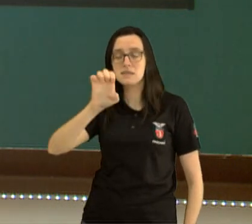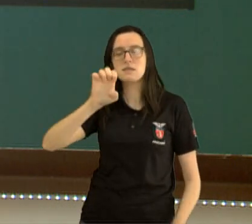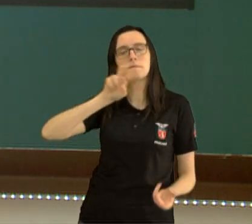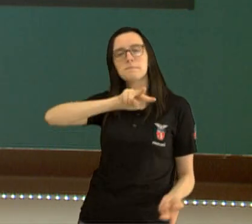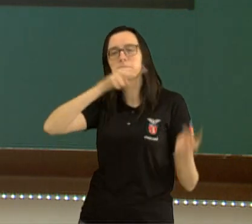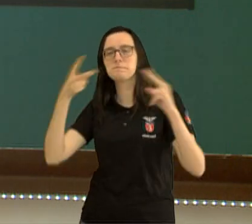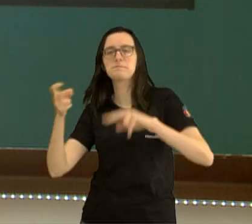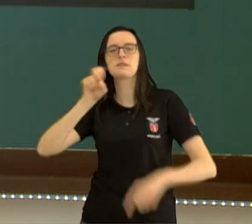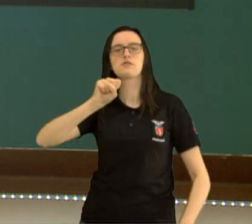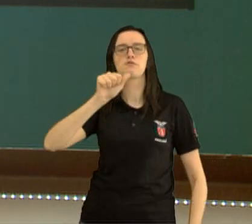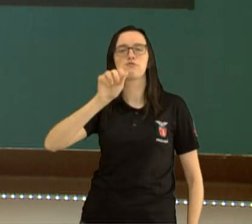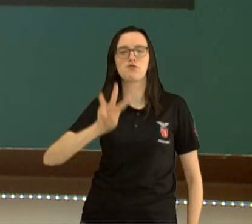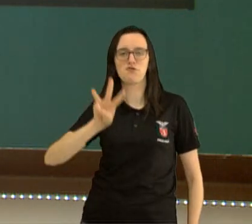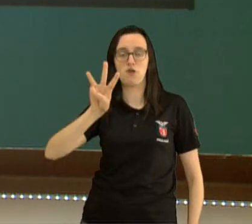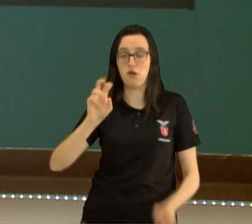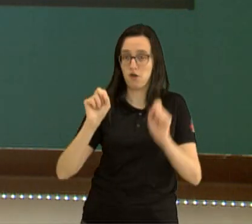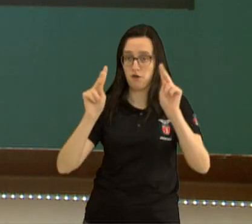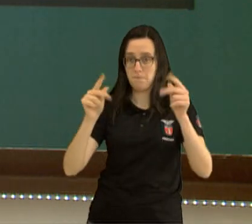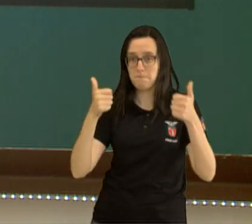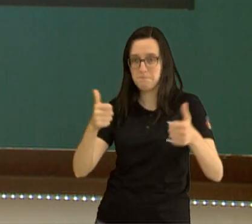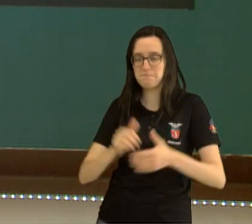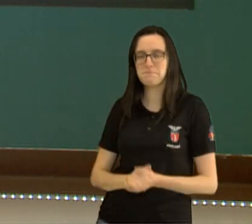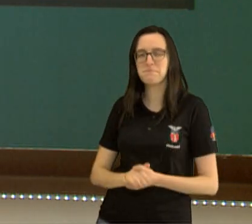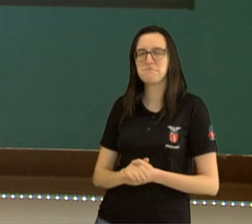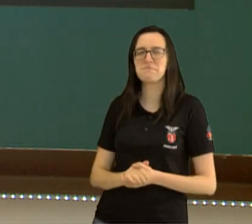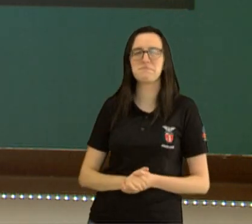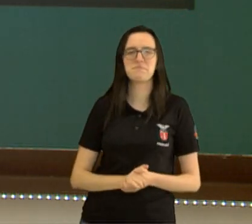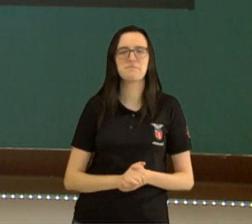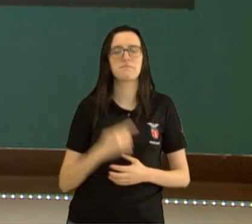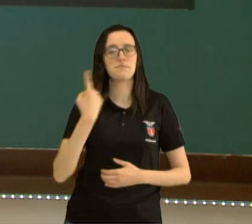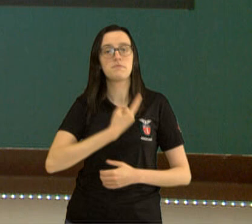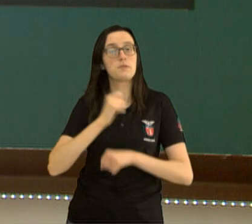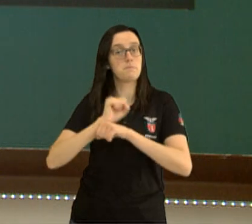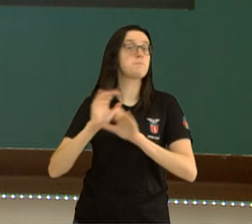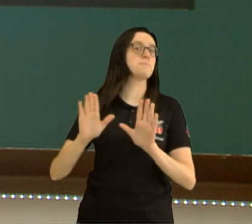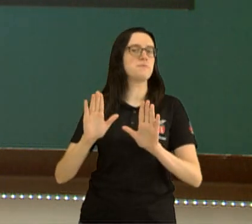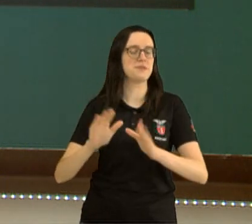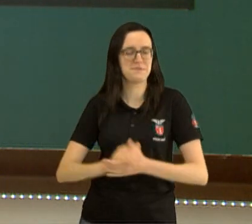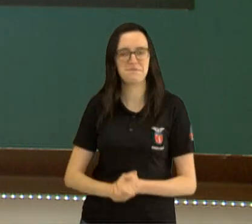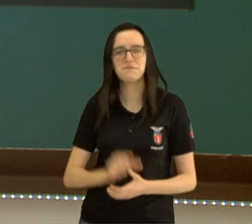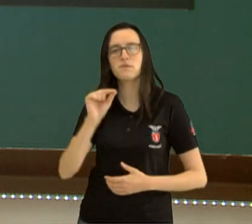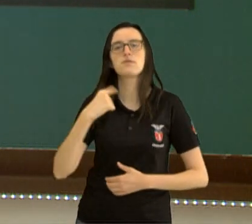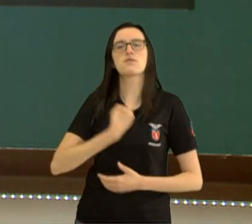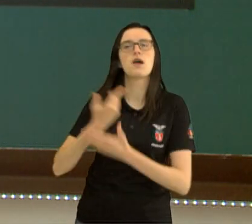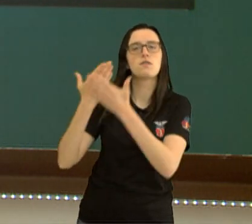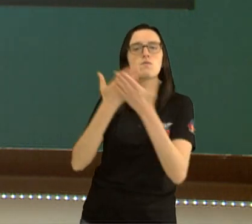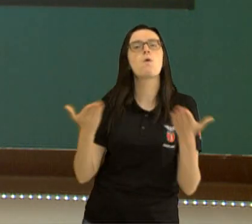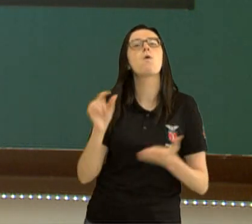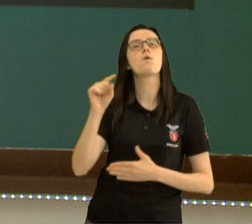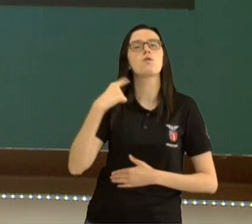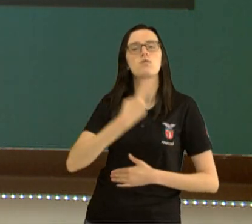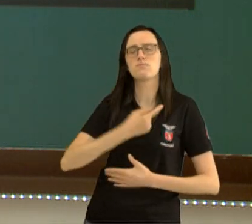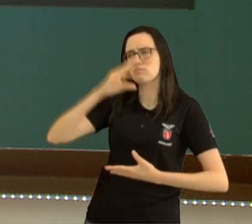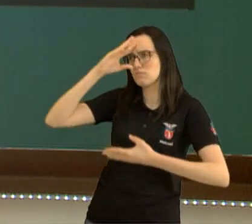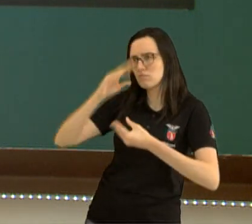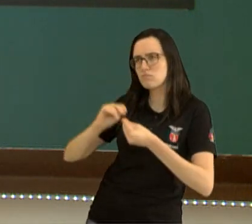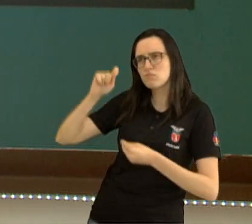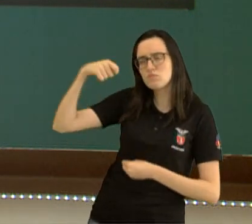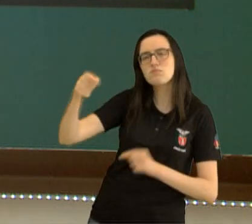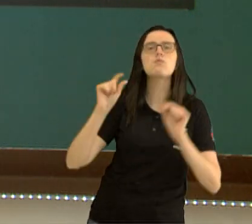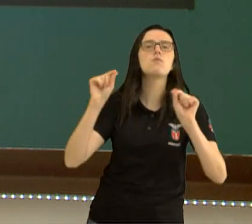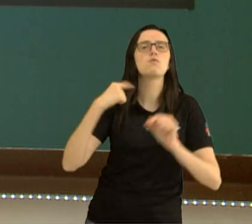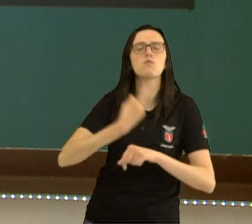saw, ok? Beleza? Eu vou parando por aqui, hein? O que a gente viu hoje? Nós fizemos uma interpretação